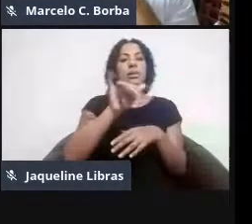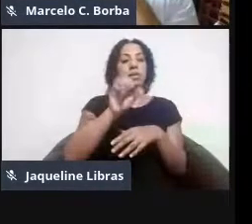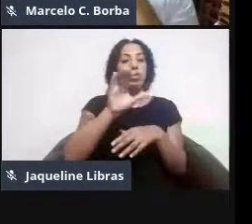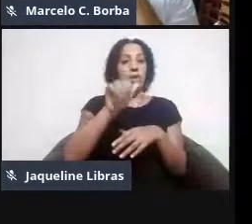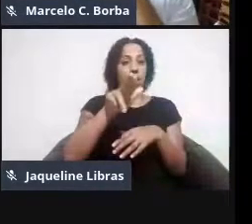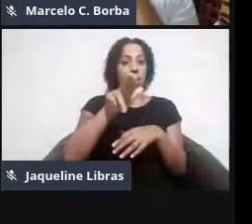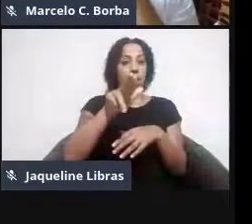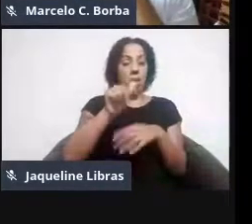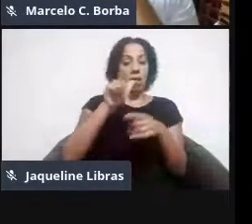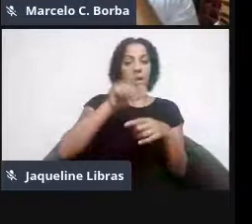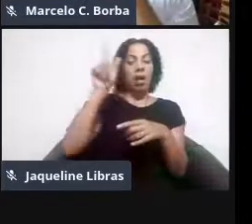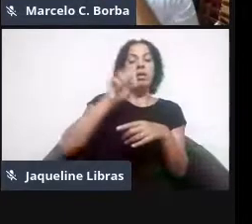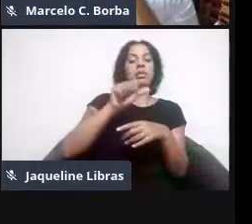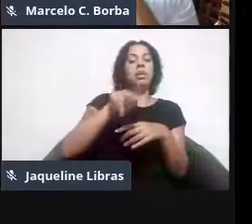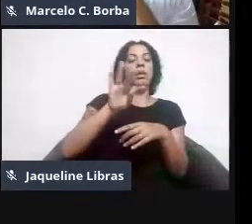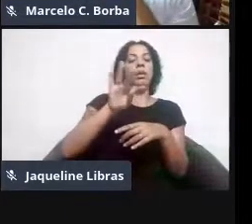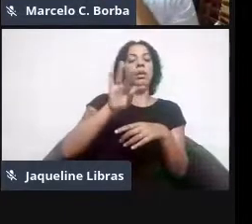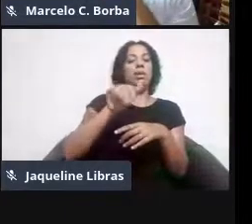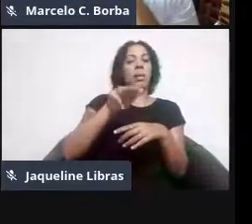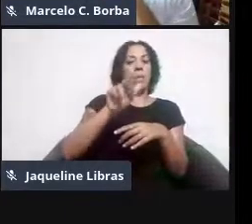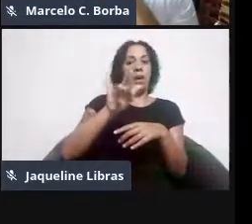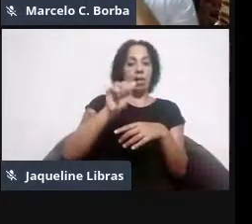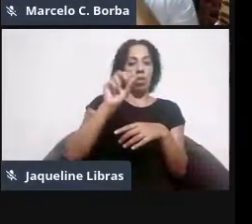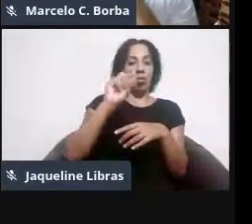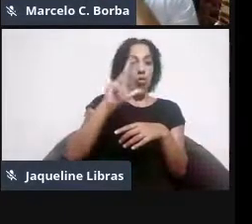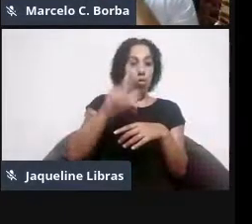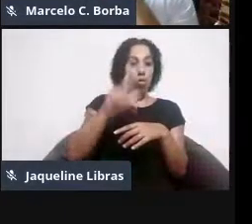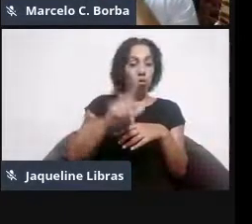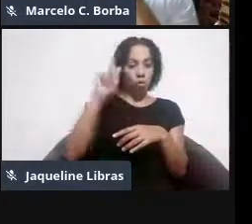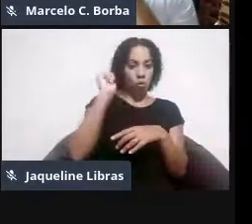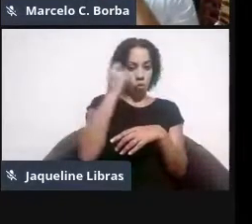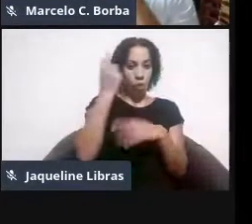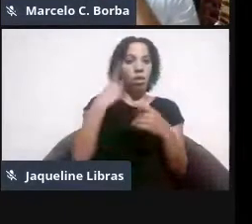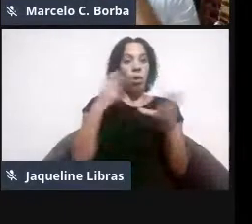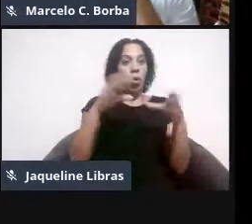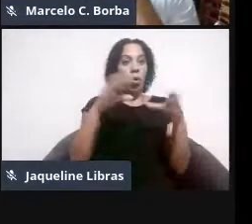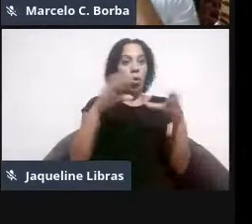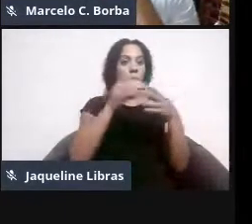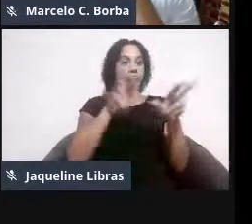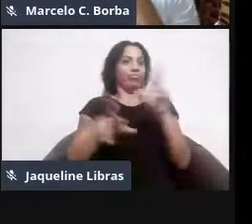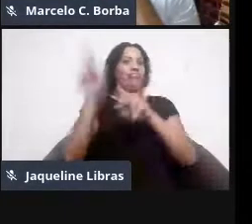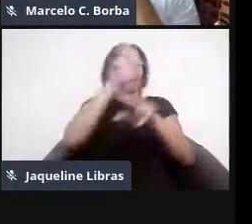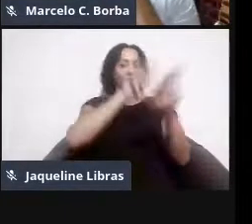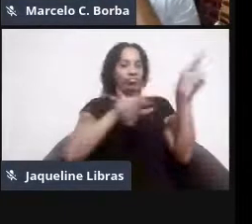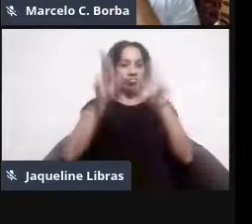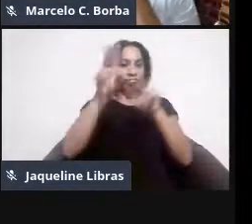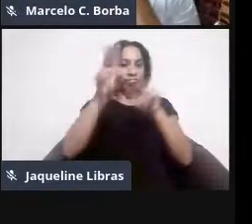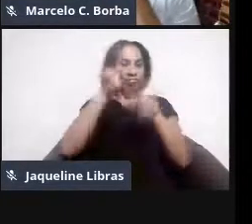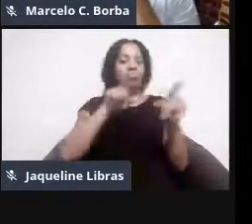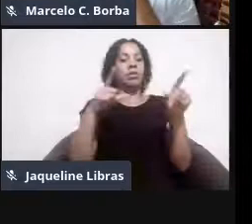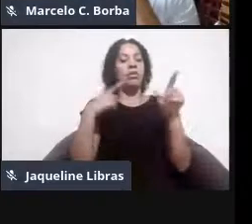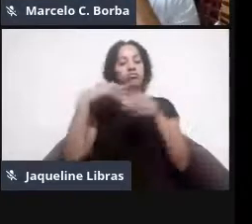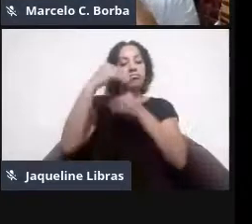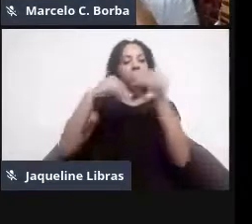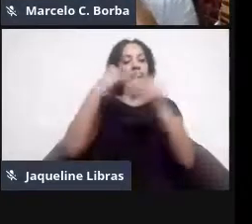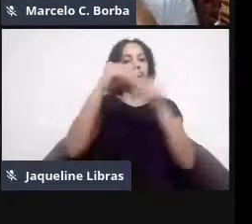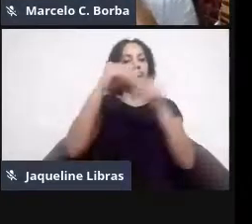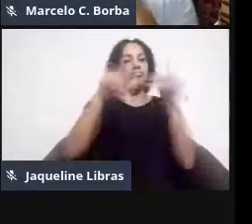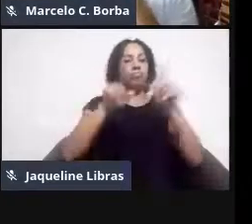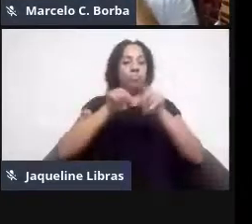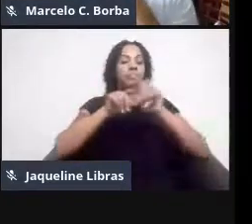em Santa Maria. Então, um grupo aí que está bastante eclético e bastante heterogêneo também.